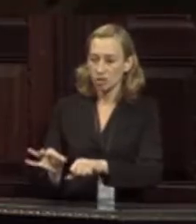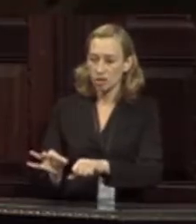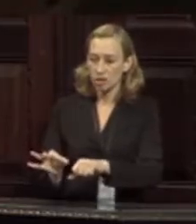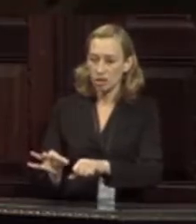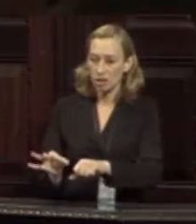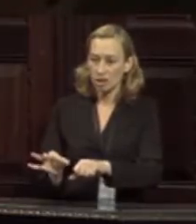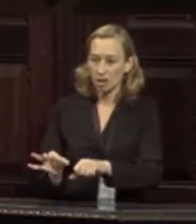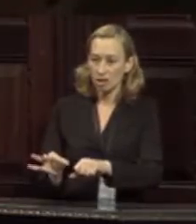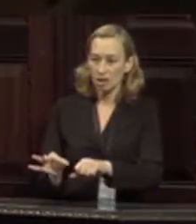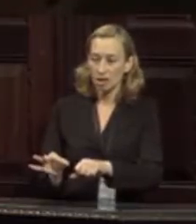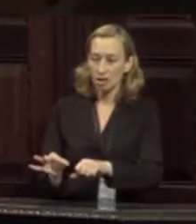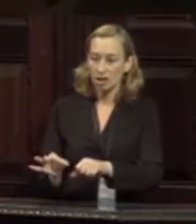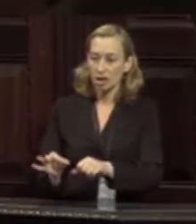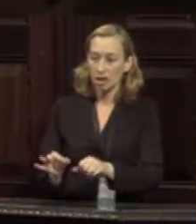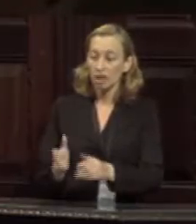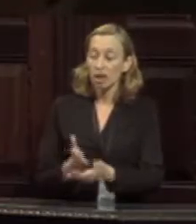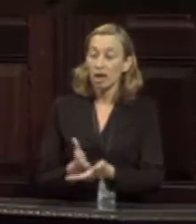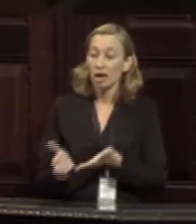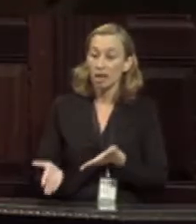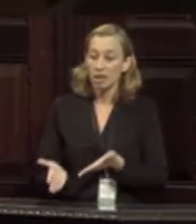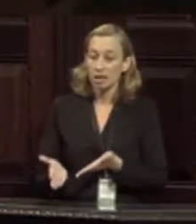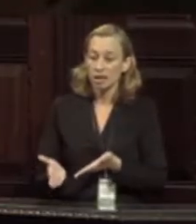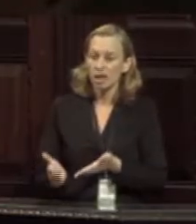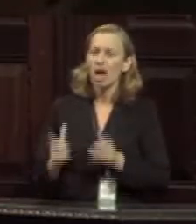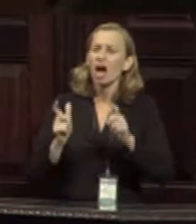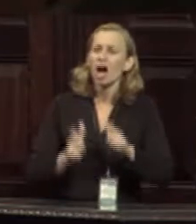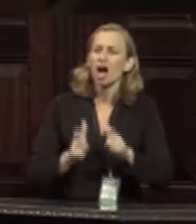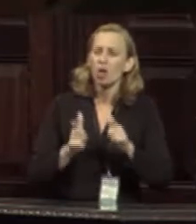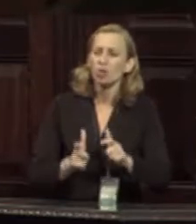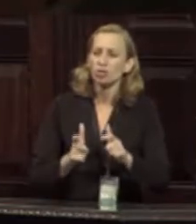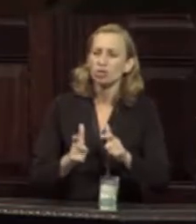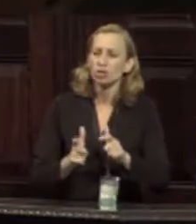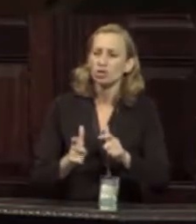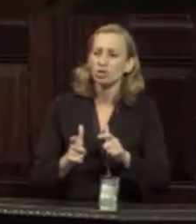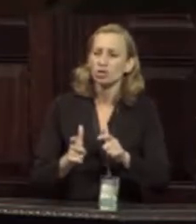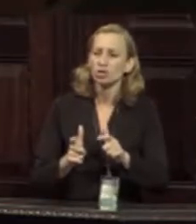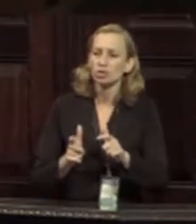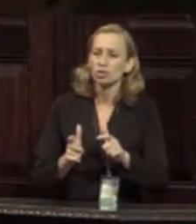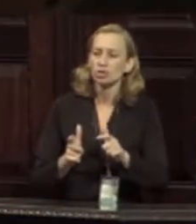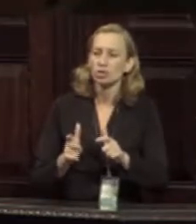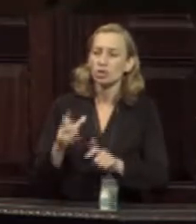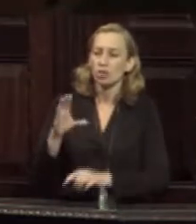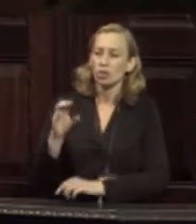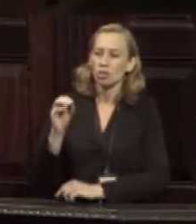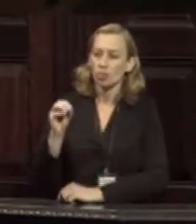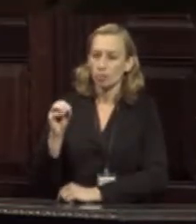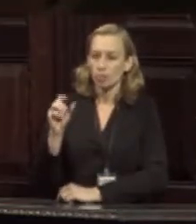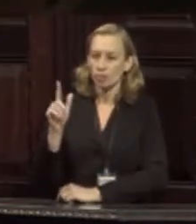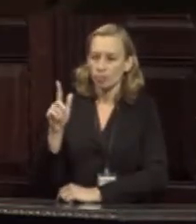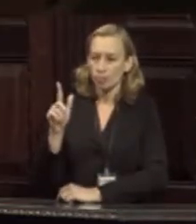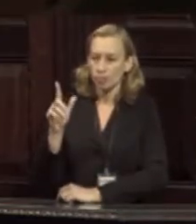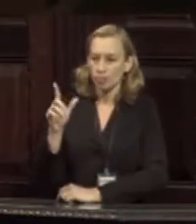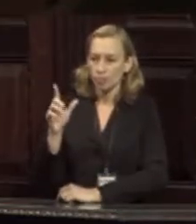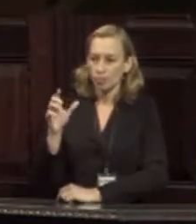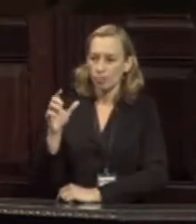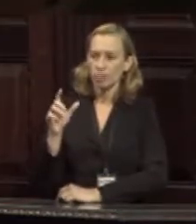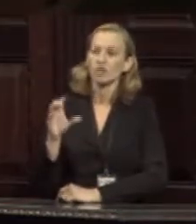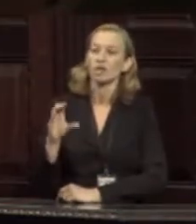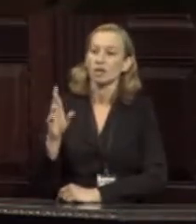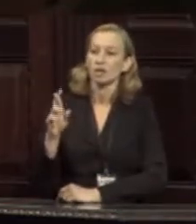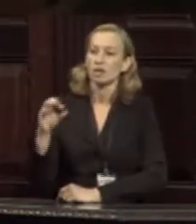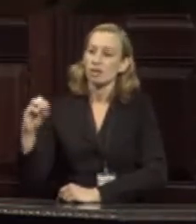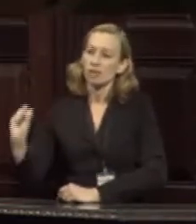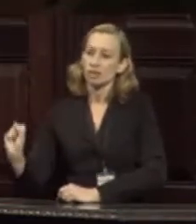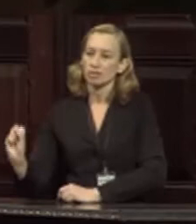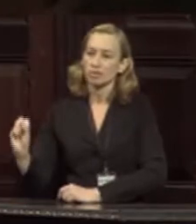Jânio Mendes? Do Congresso Nacional. Média para o Brasil inteiro,